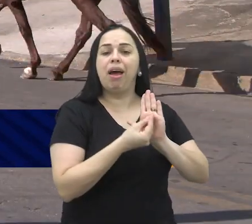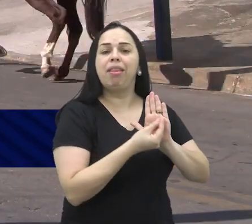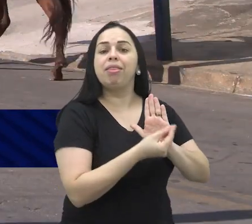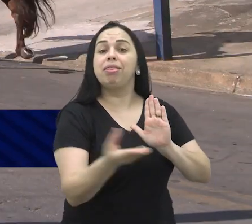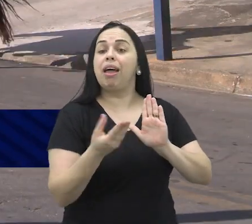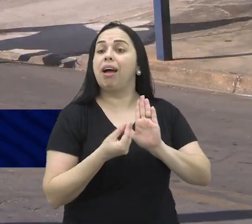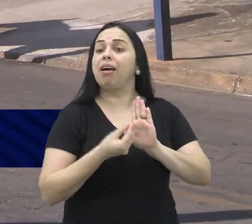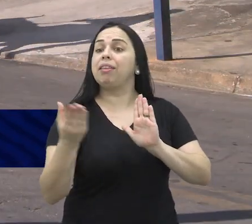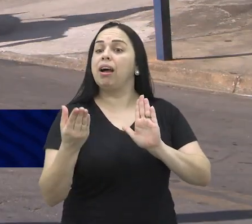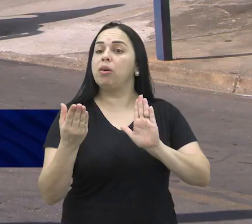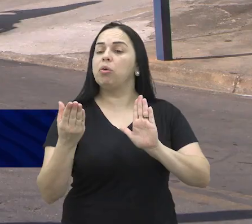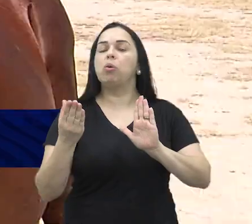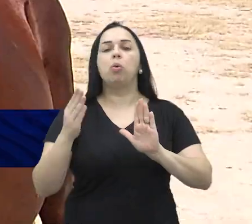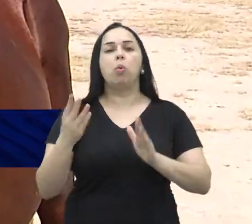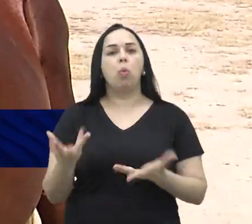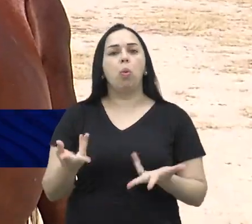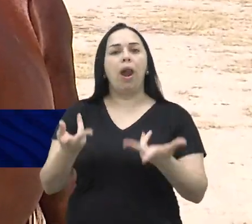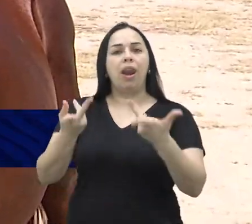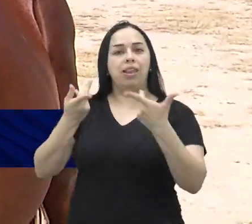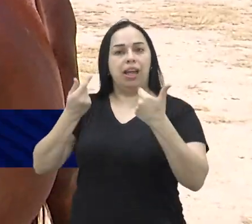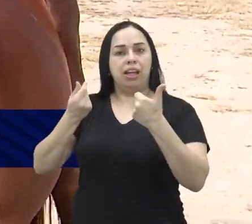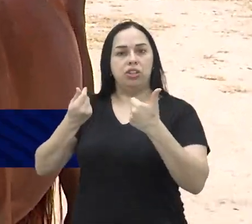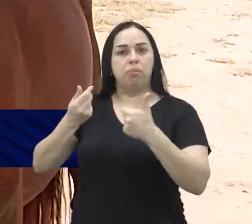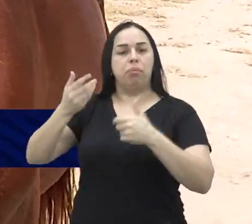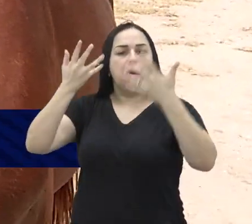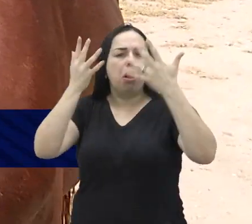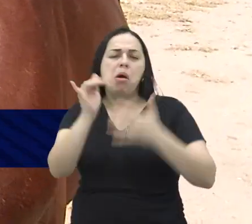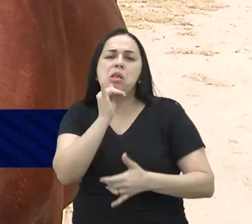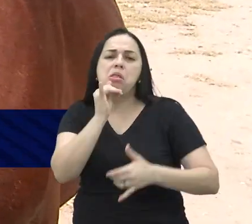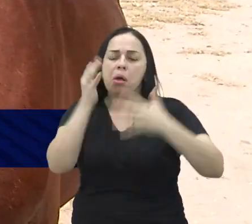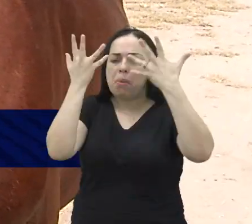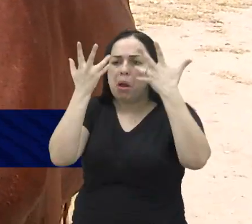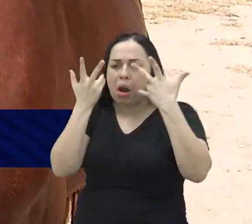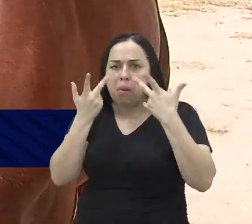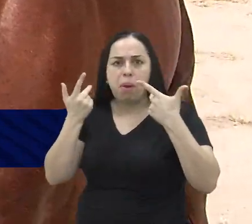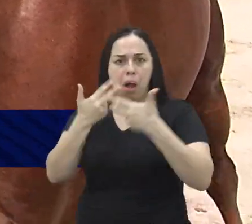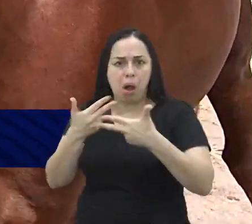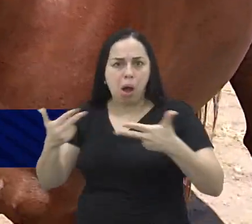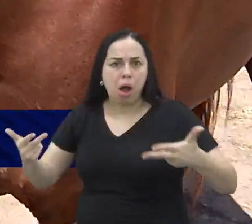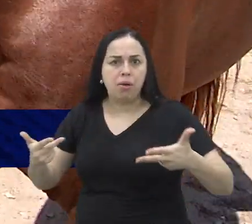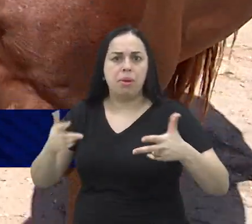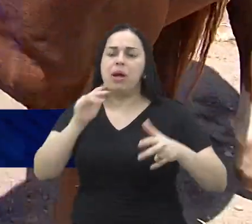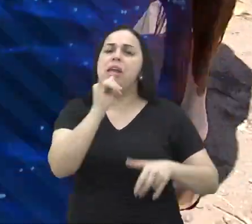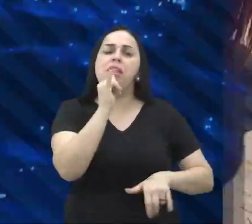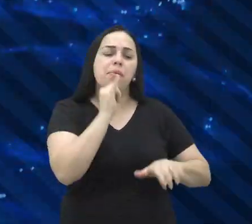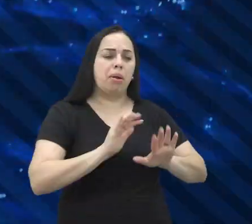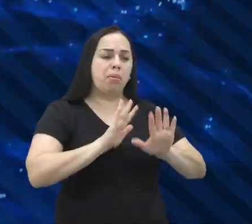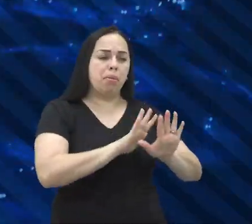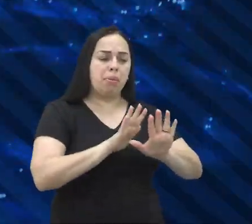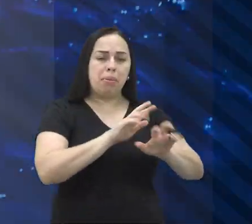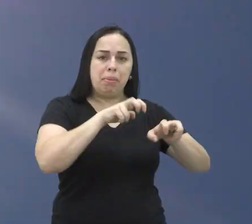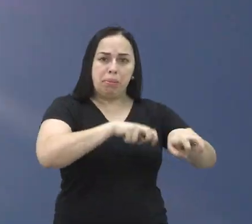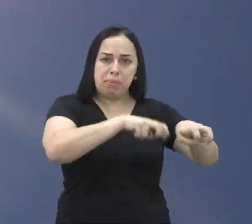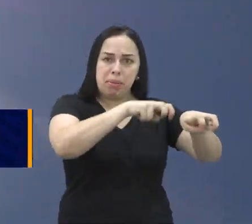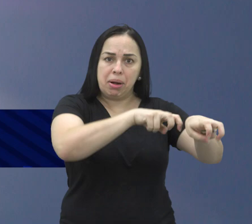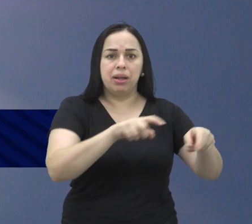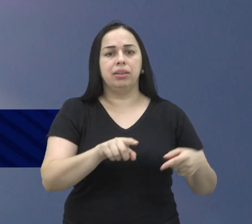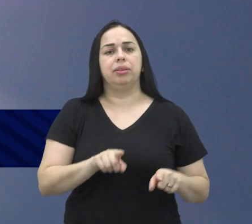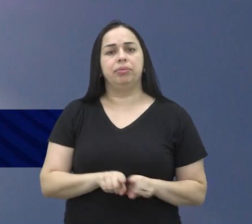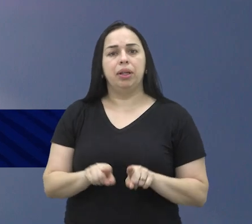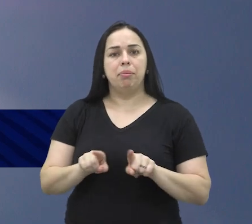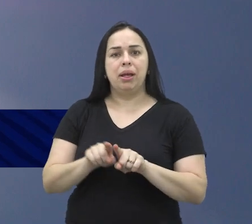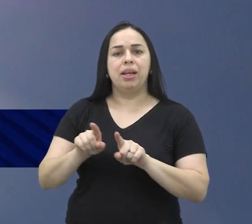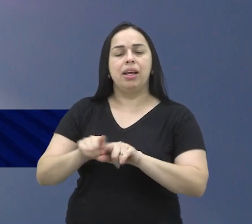para garantir o bem-estar animal durante eventos como cavalgadas e romarias. Campanha